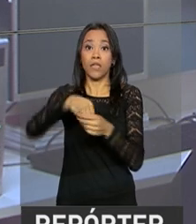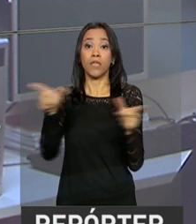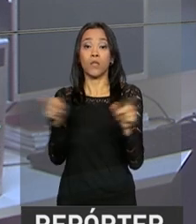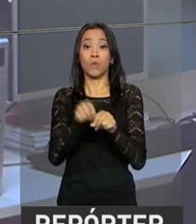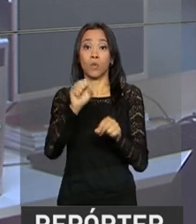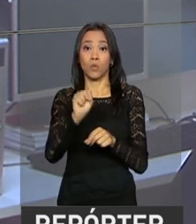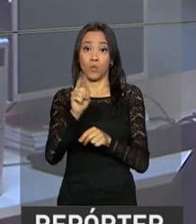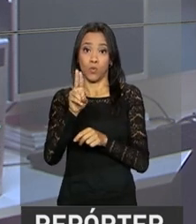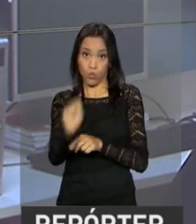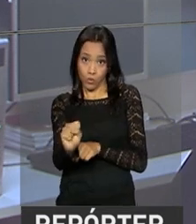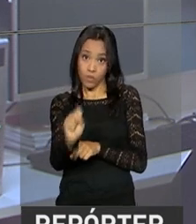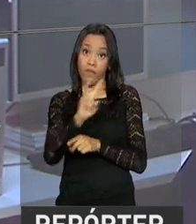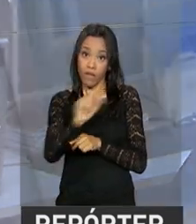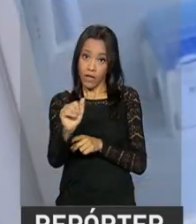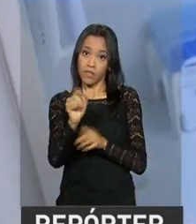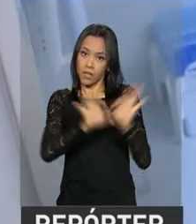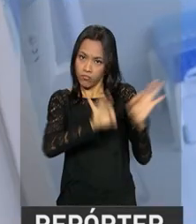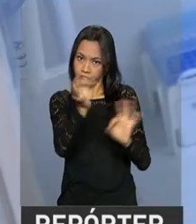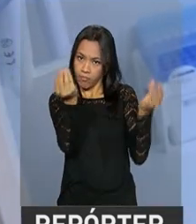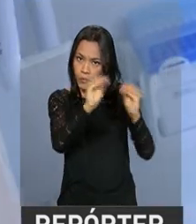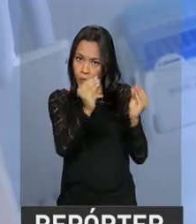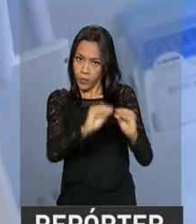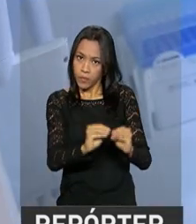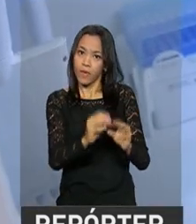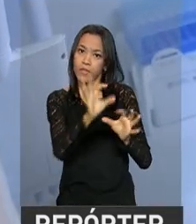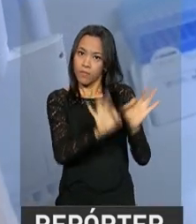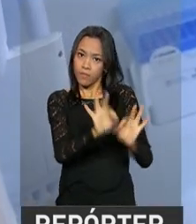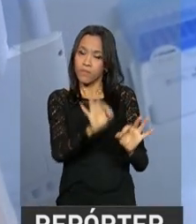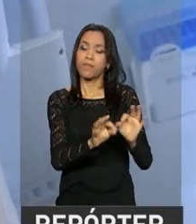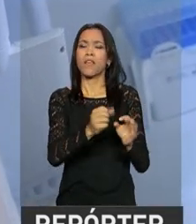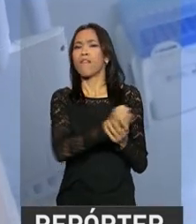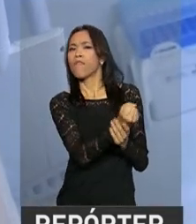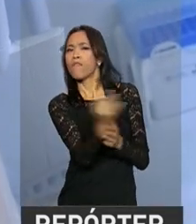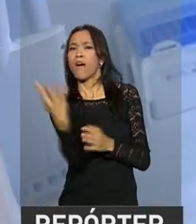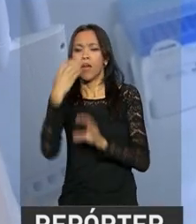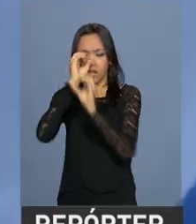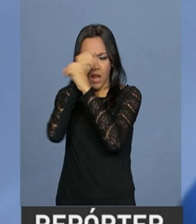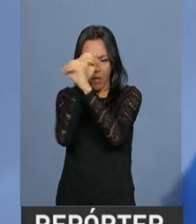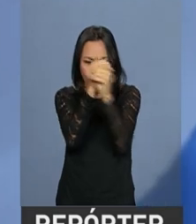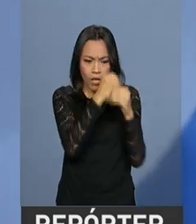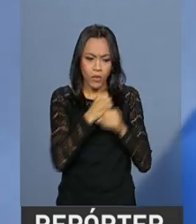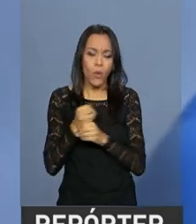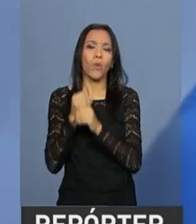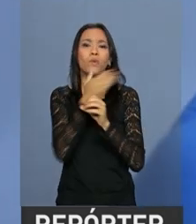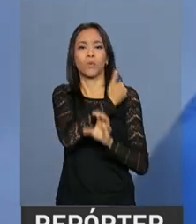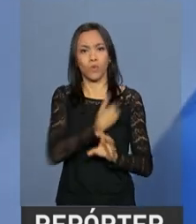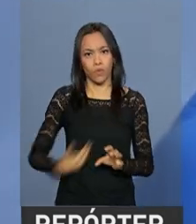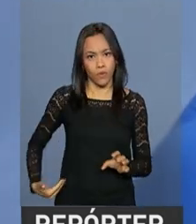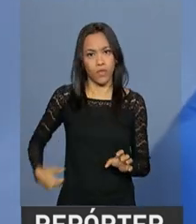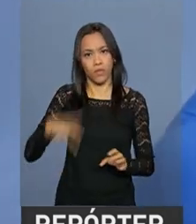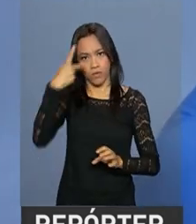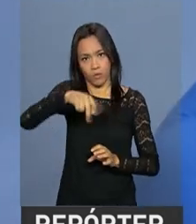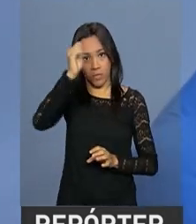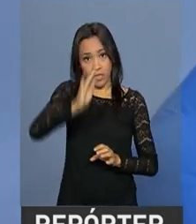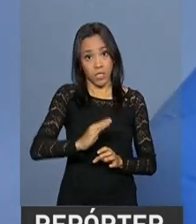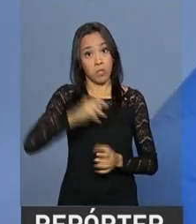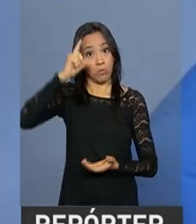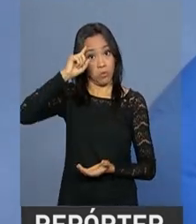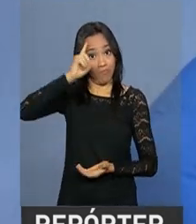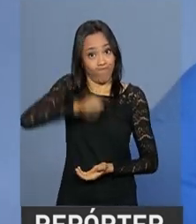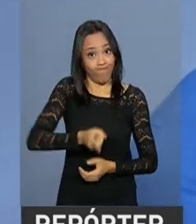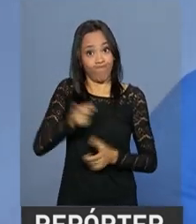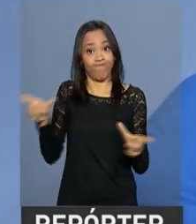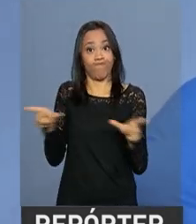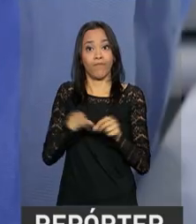será regularizado segundo o Ministério da Saúde diversos Laboratórios públicos nacionais por determinação da Agência